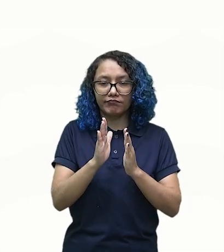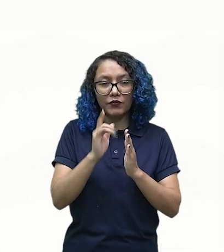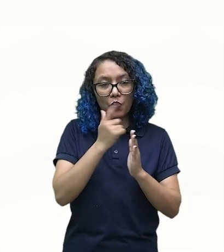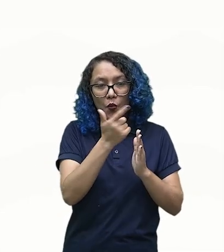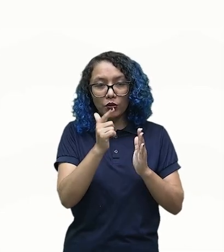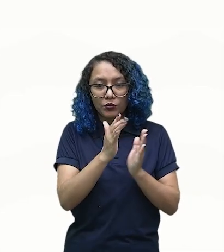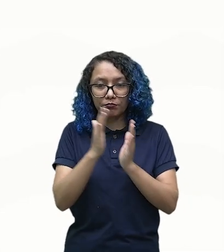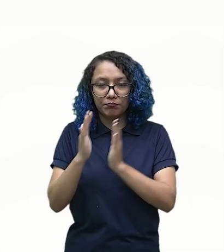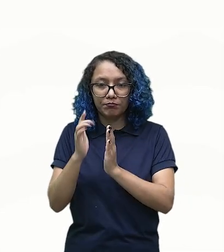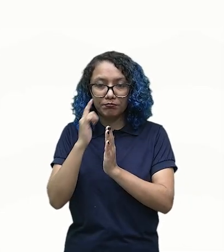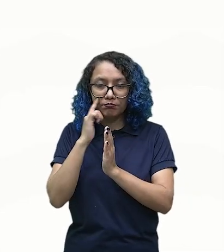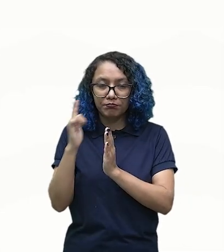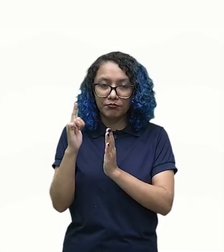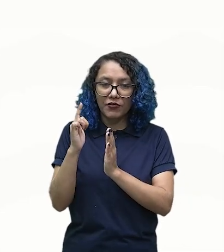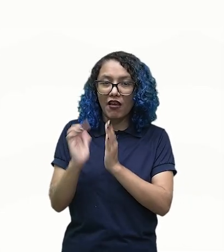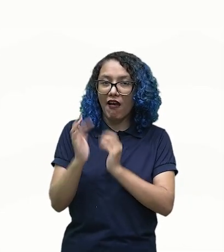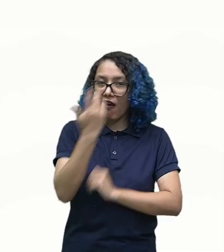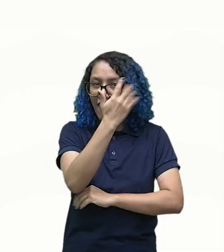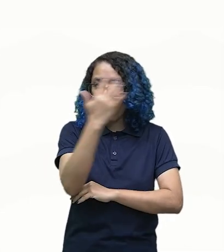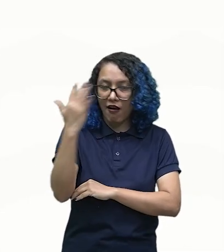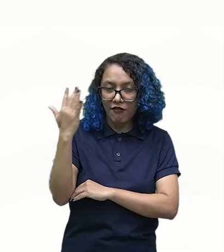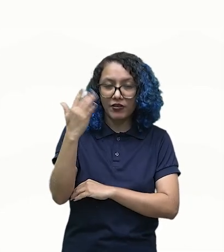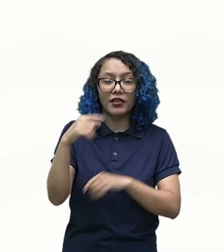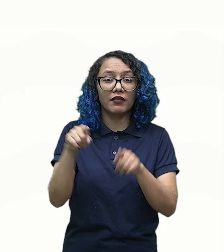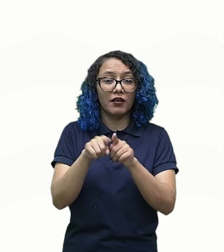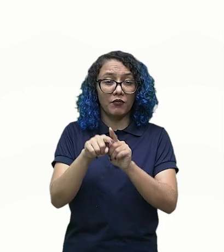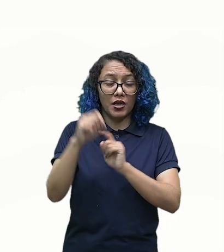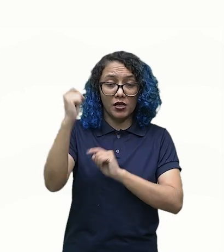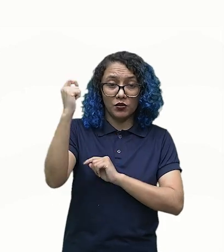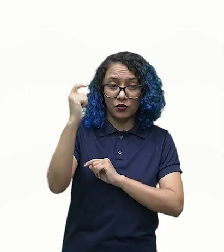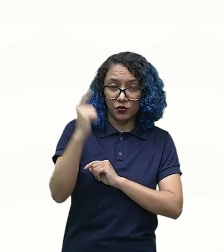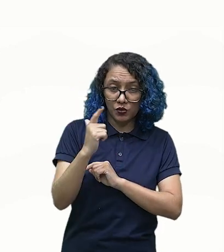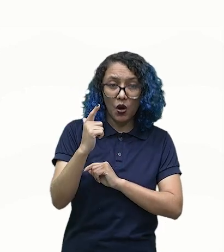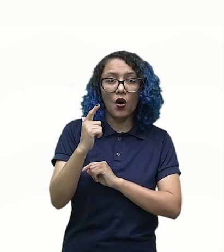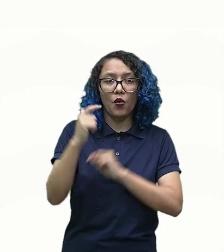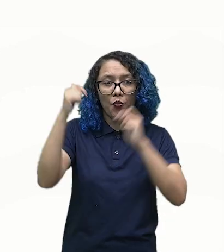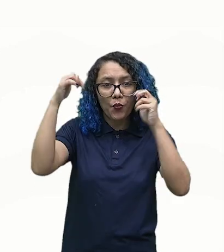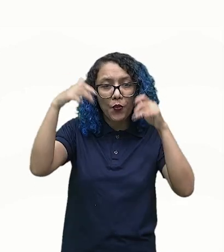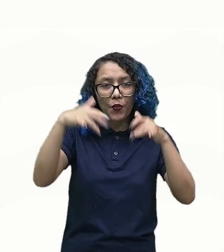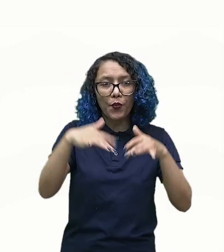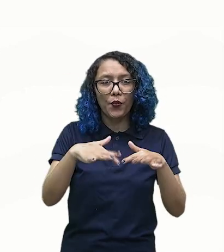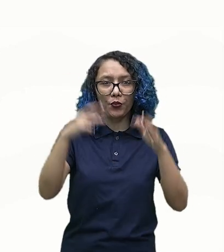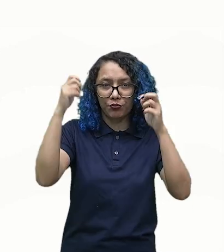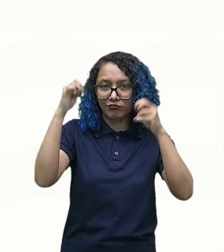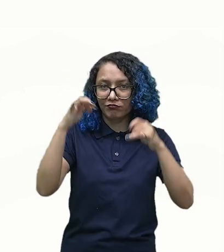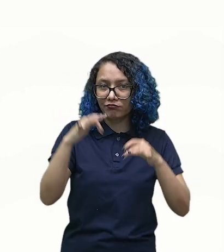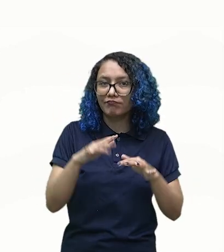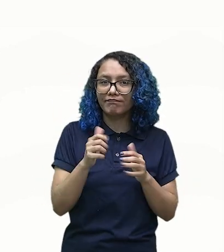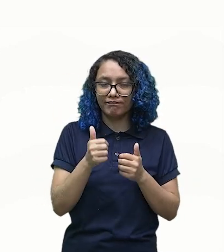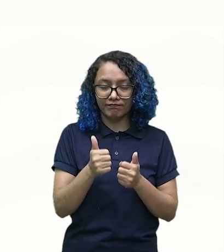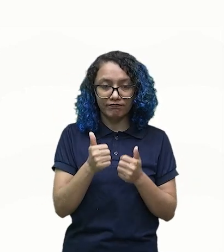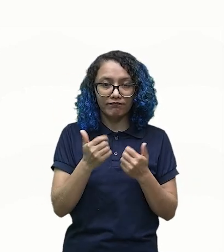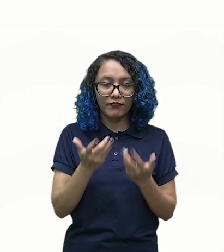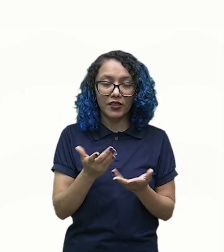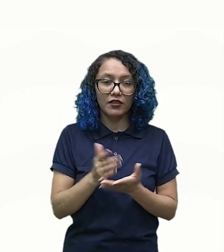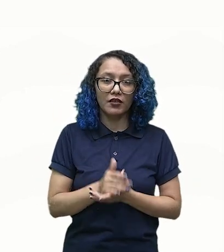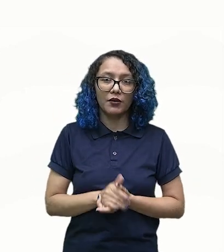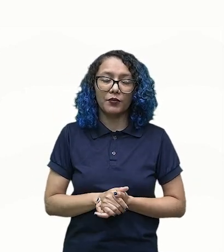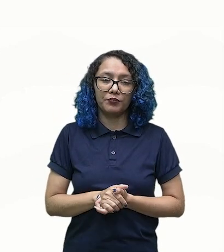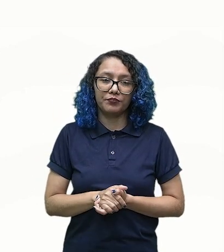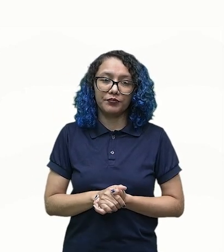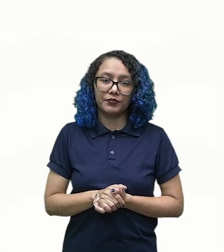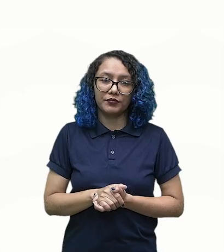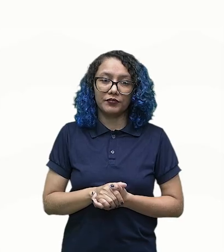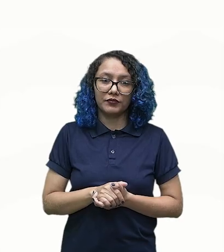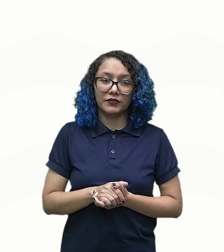ali representado pelas árvores. E temos o Sol que emite a radiação, a luz solar. Então, percebam que numa